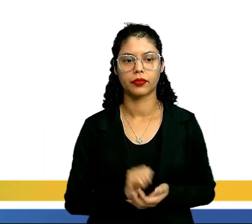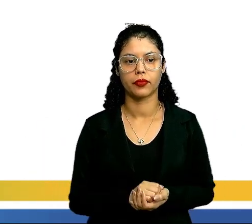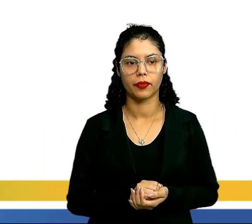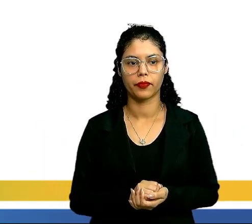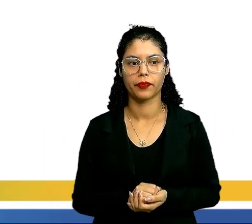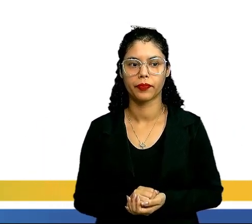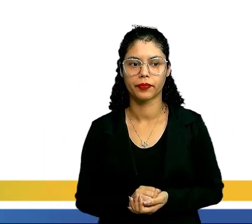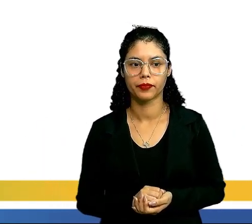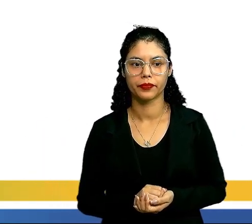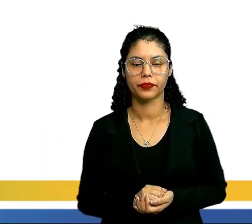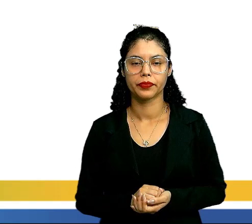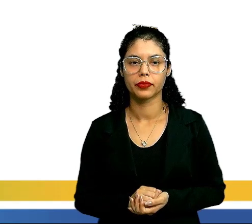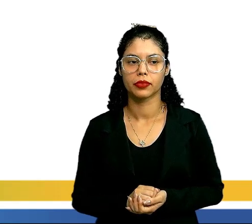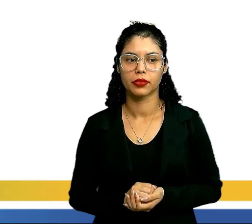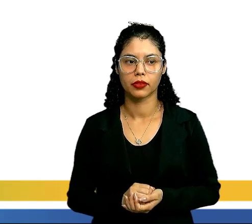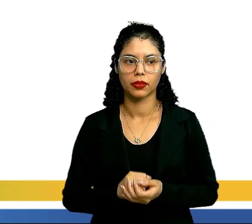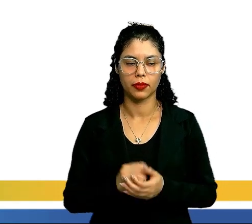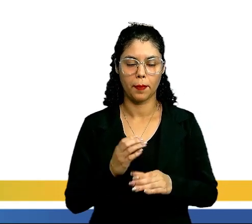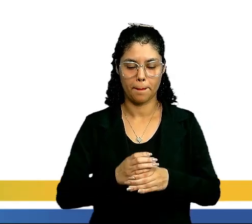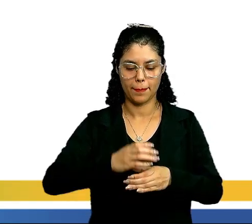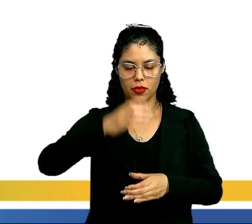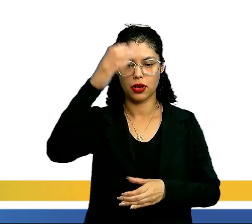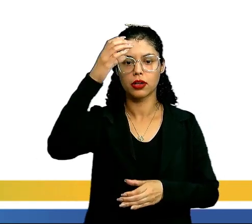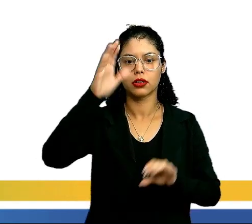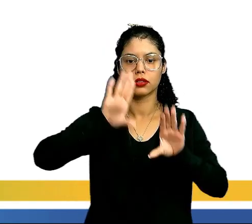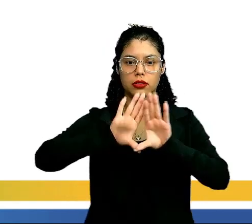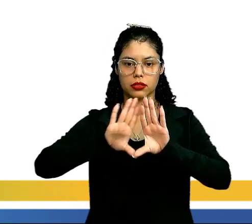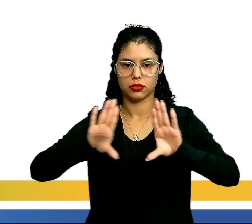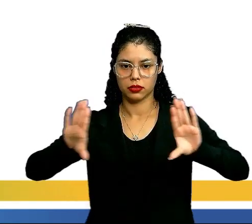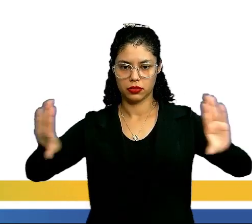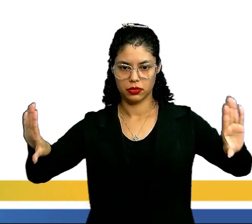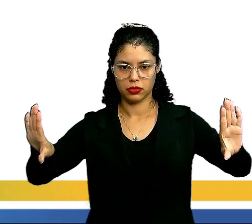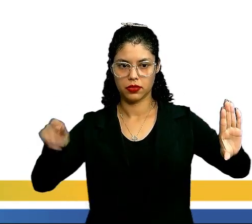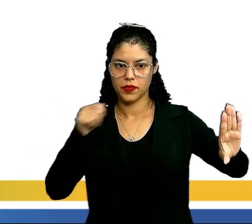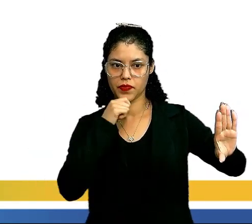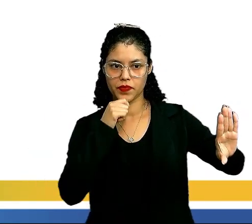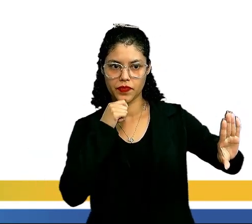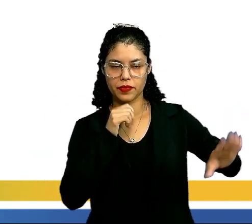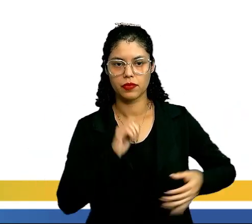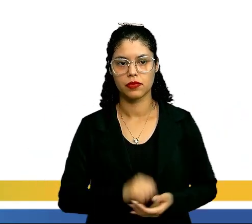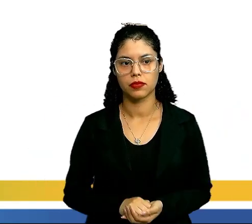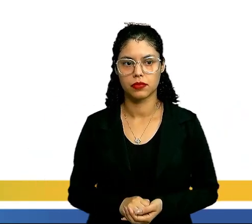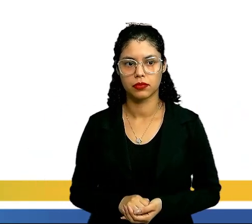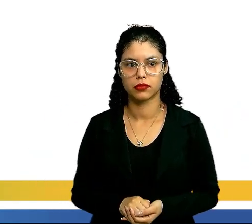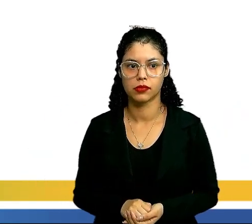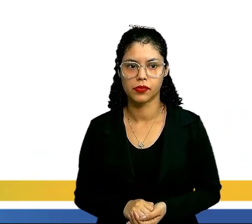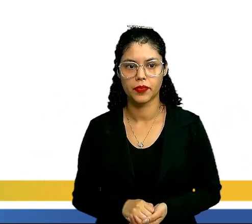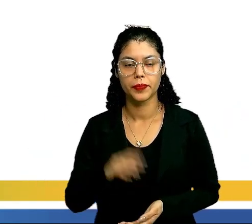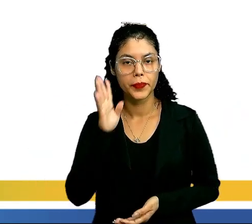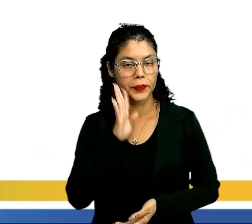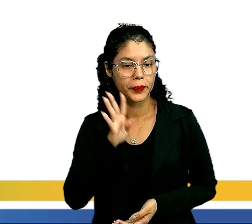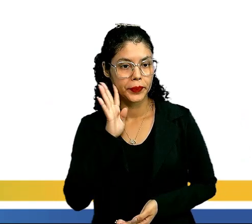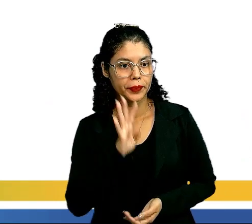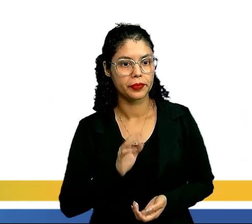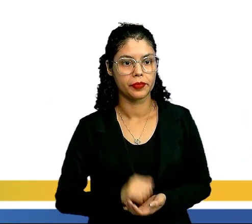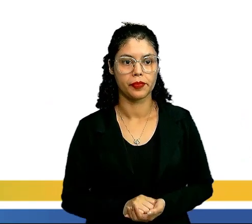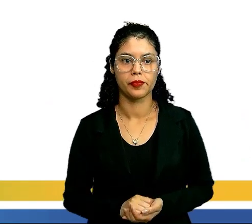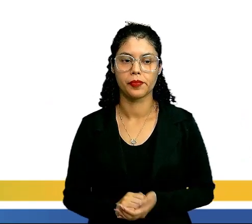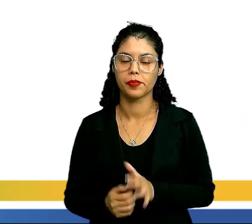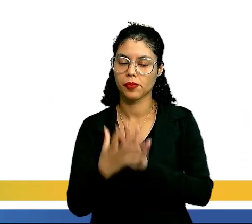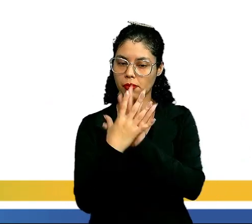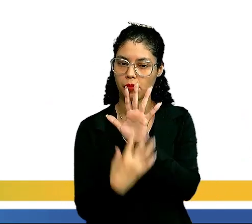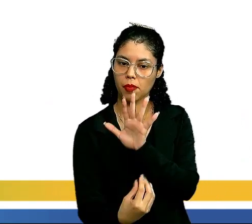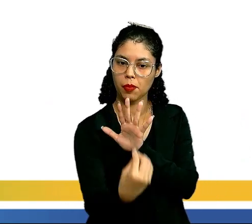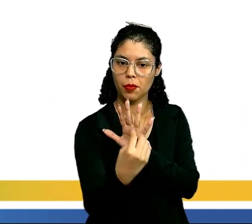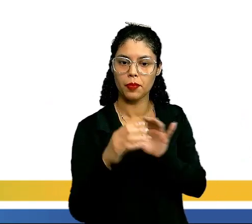superfície terrestre em uma área cilíndrica, em um plano, em um cilindro. O interessante, pessoal, sobre a